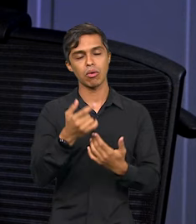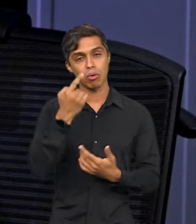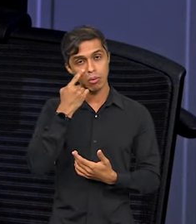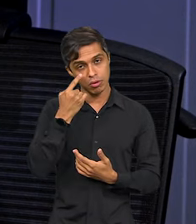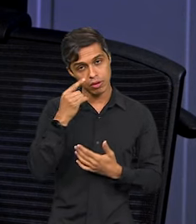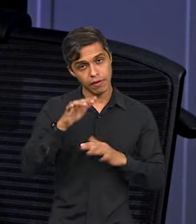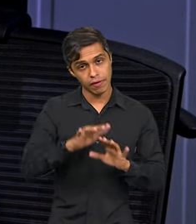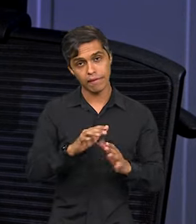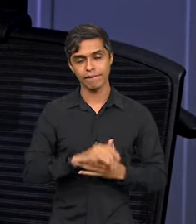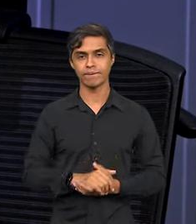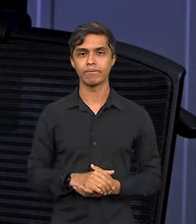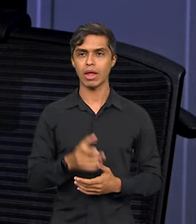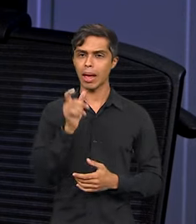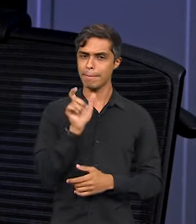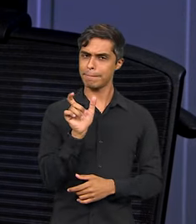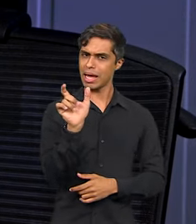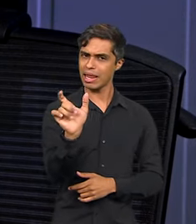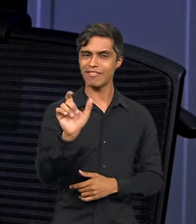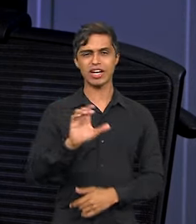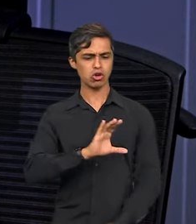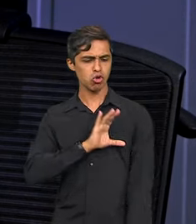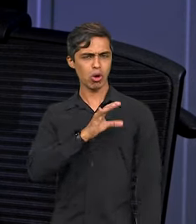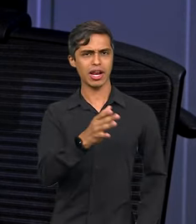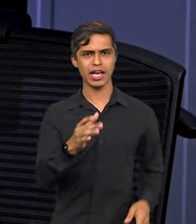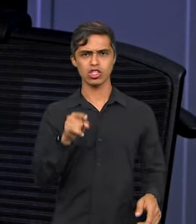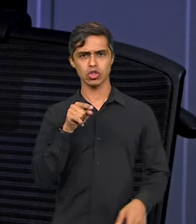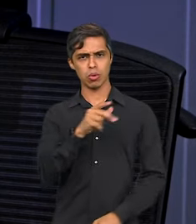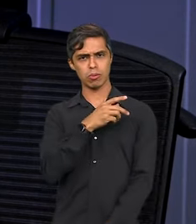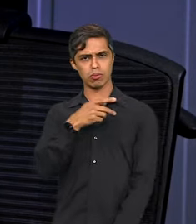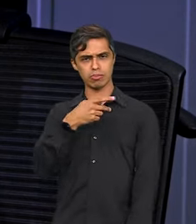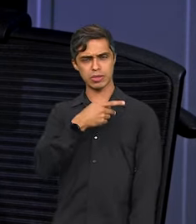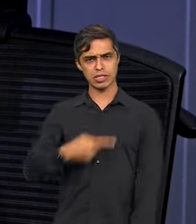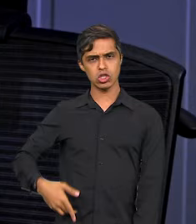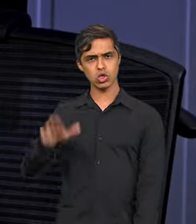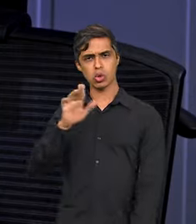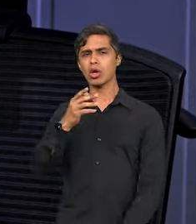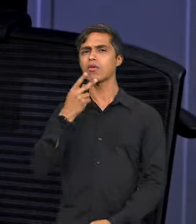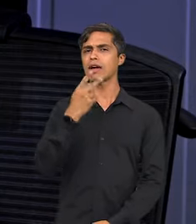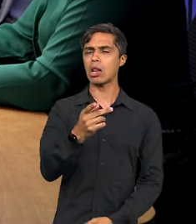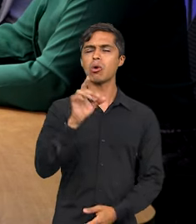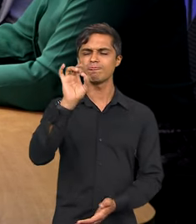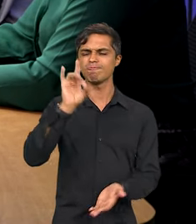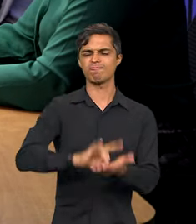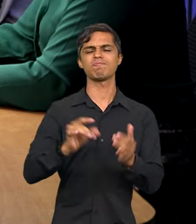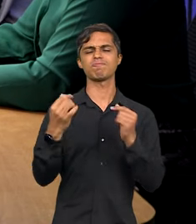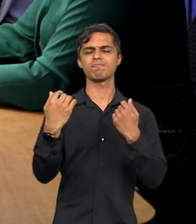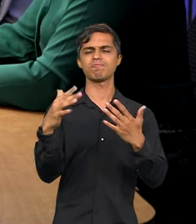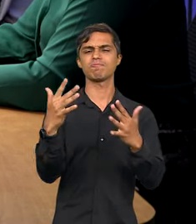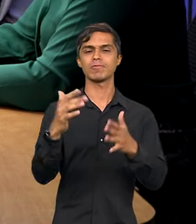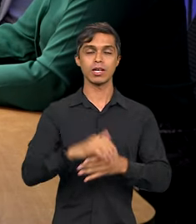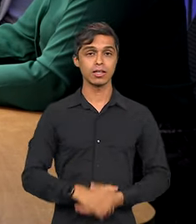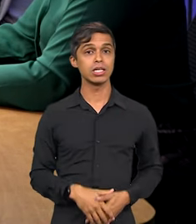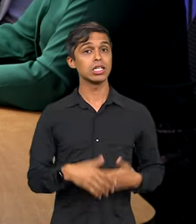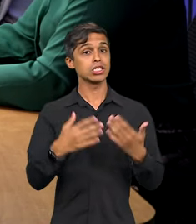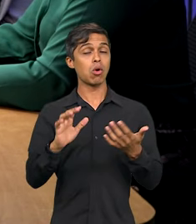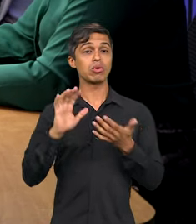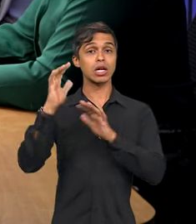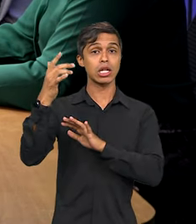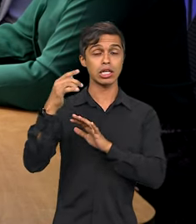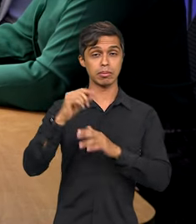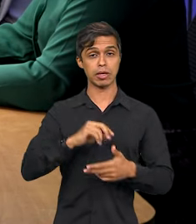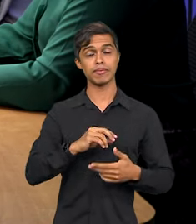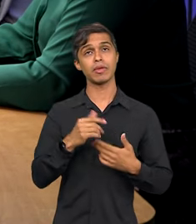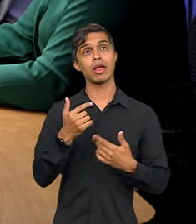eh a palavra ousadia do presidente é muito muito bem colocada e do ponto de vista de clima é também